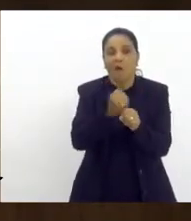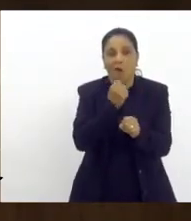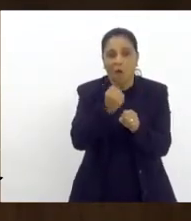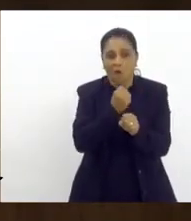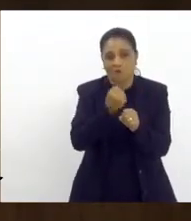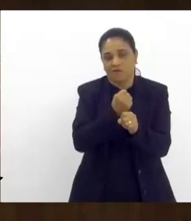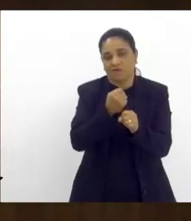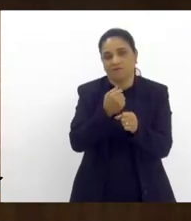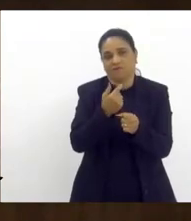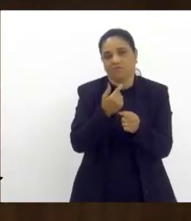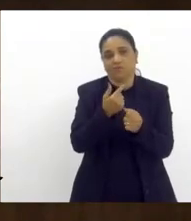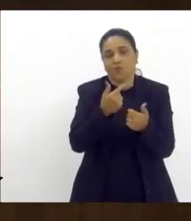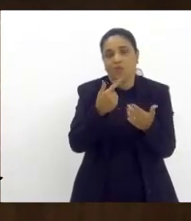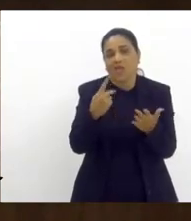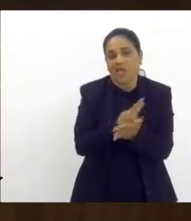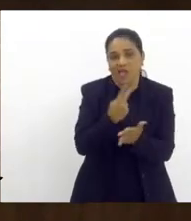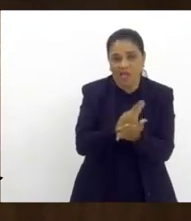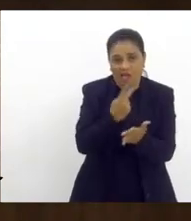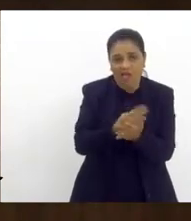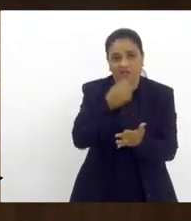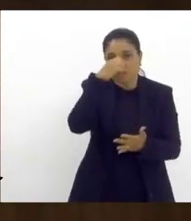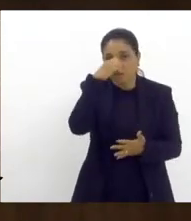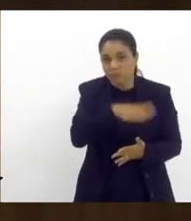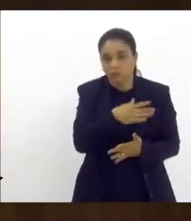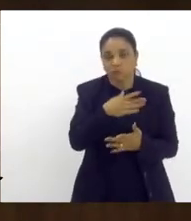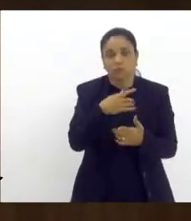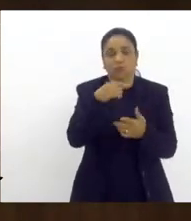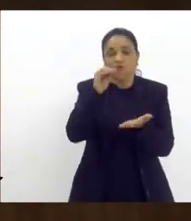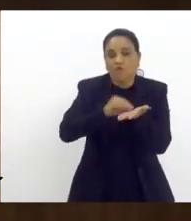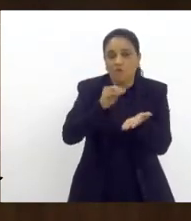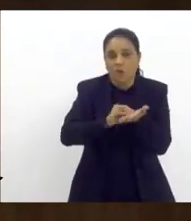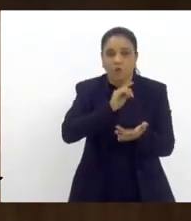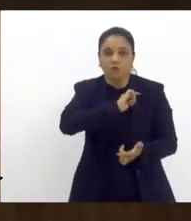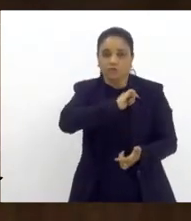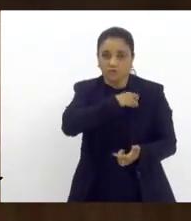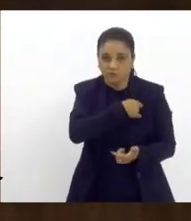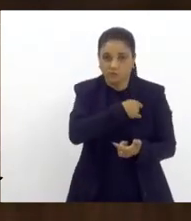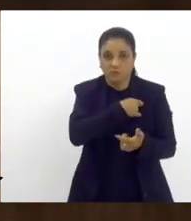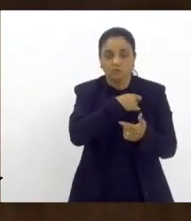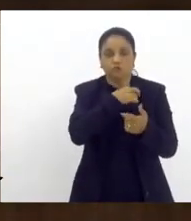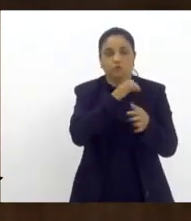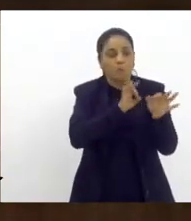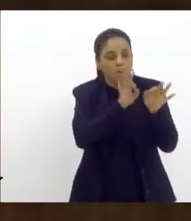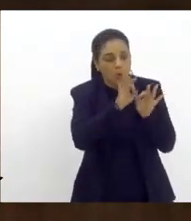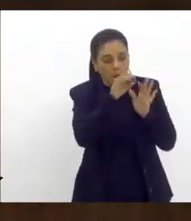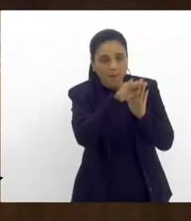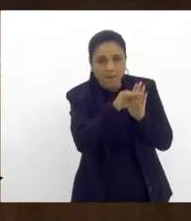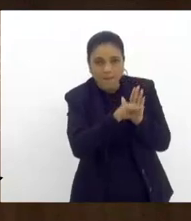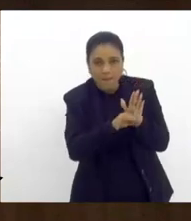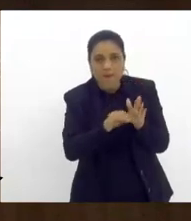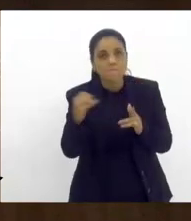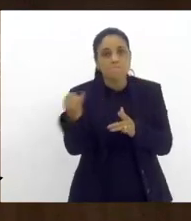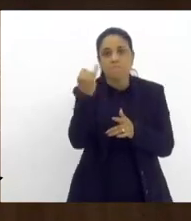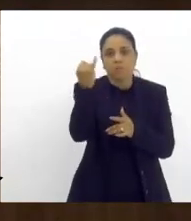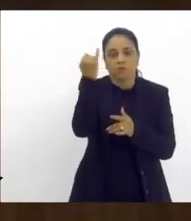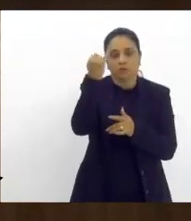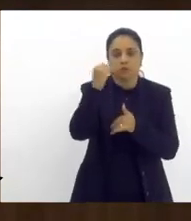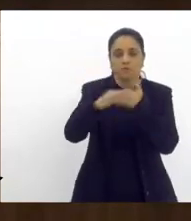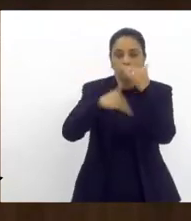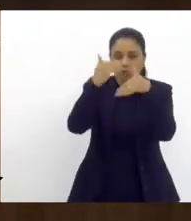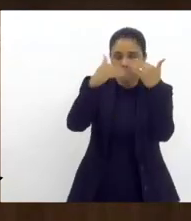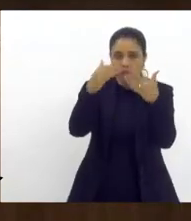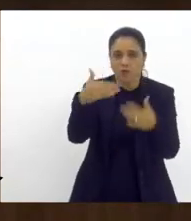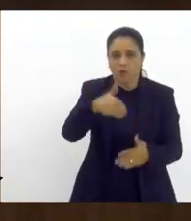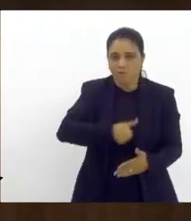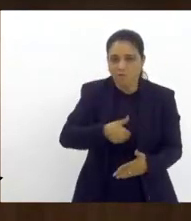as irregularidades e Absurdos falta de fiscalização sobre o programas tão fundamentais para superação da